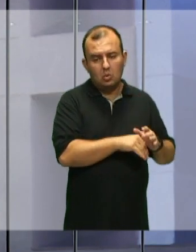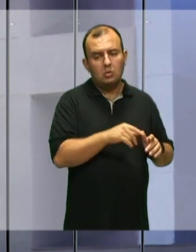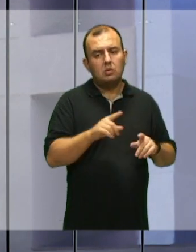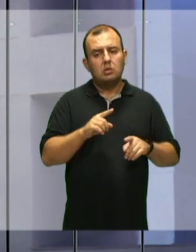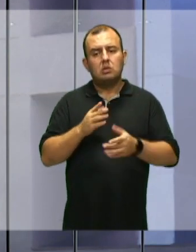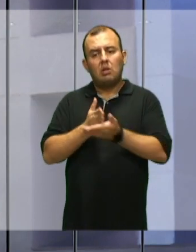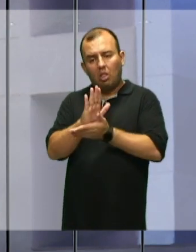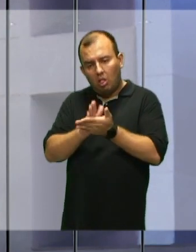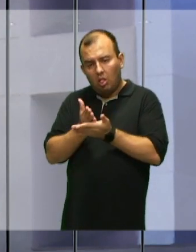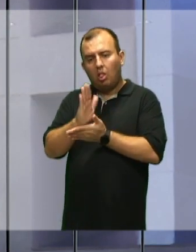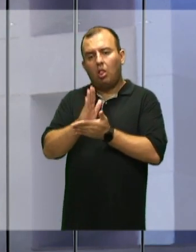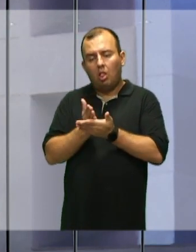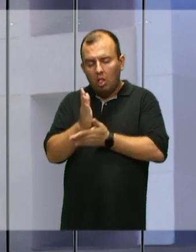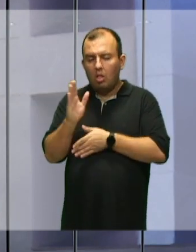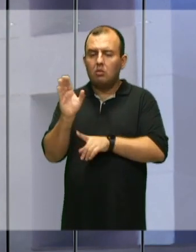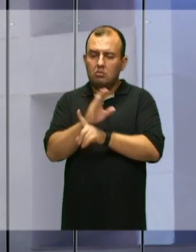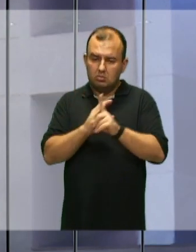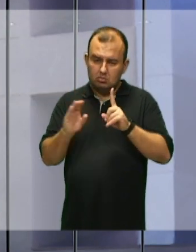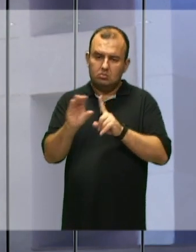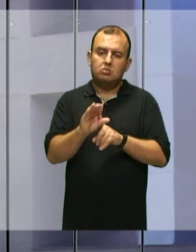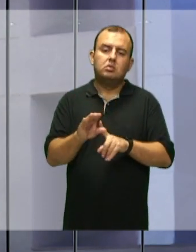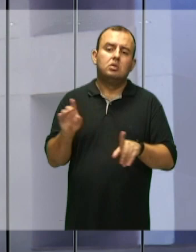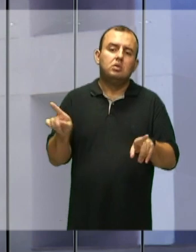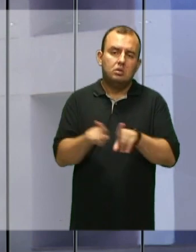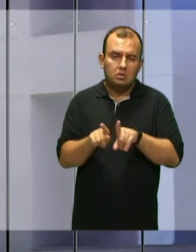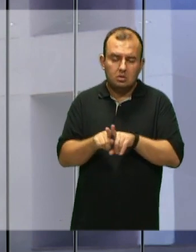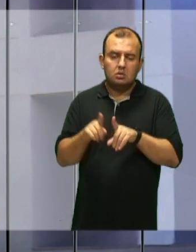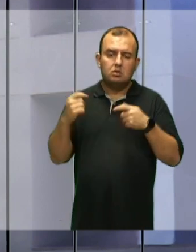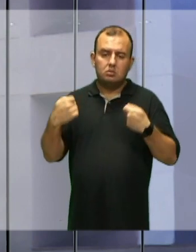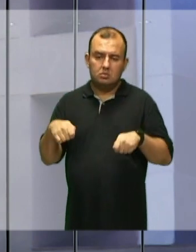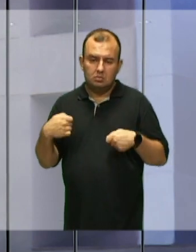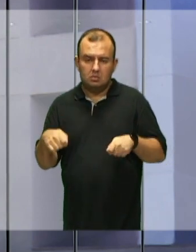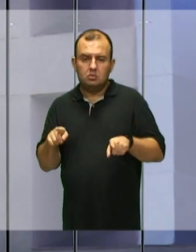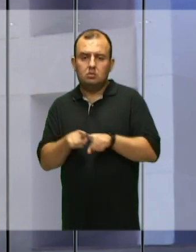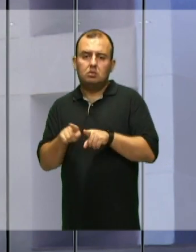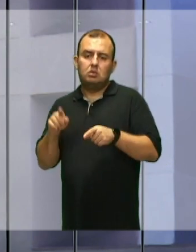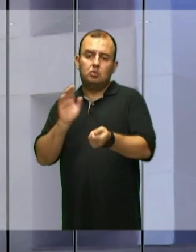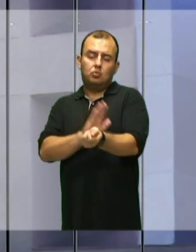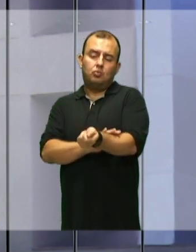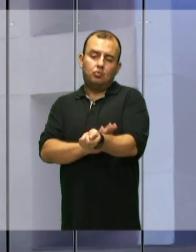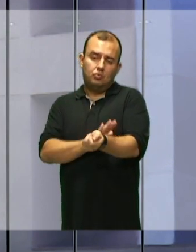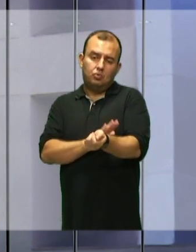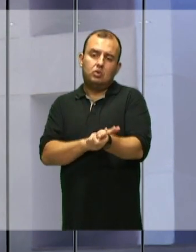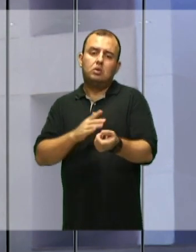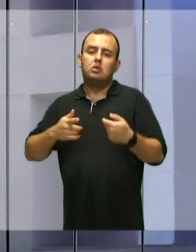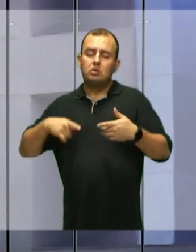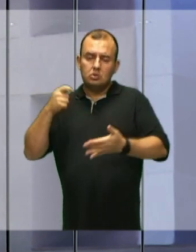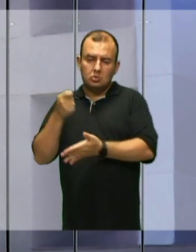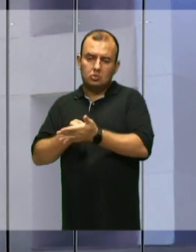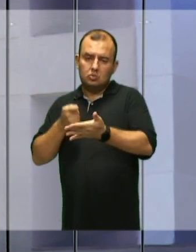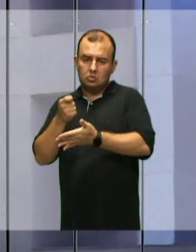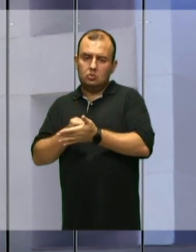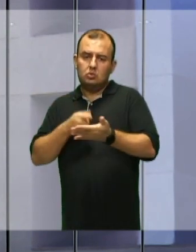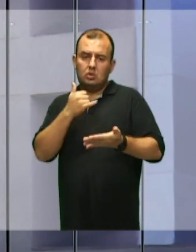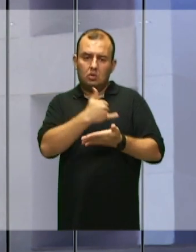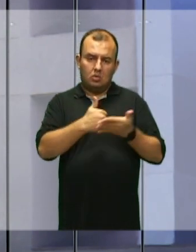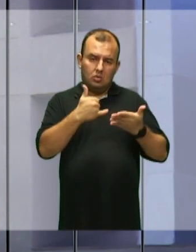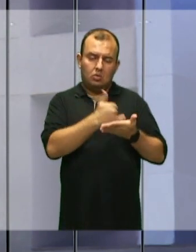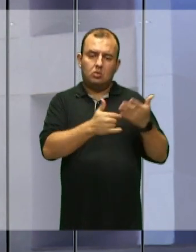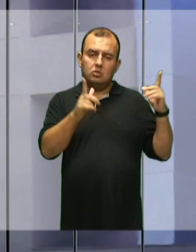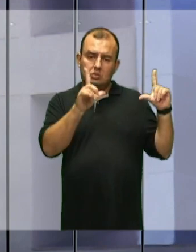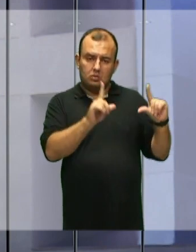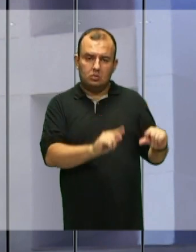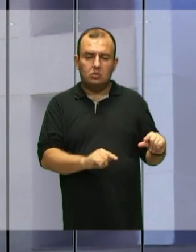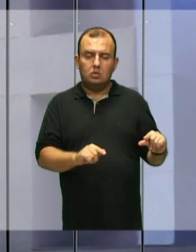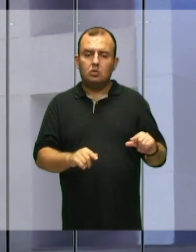comunidade essa insegurança pra comunidade porque eles precisam também manter o vício e é isso que a gente tem que combater a gente tem que combater as d as drogas tem